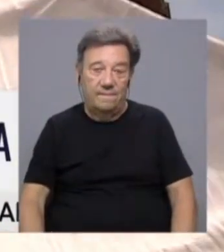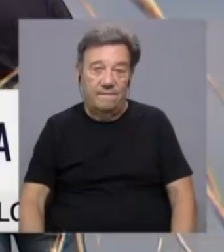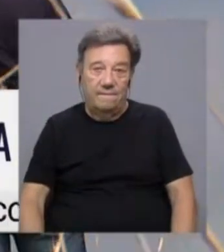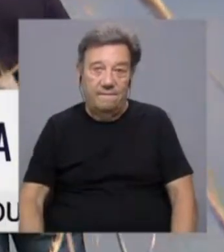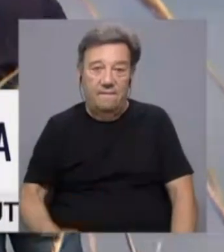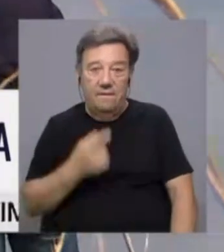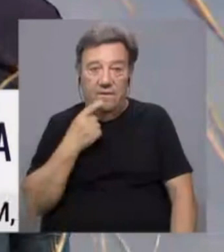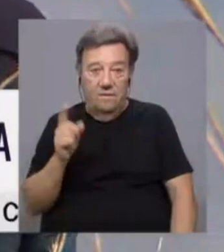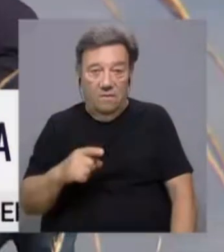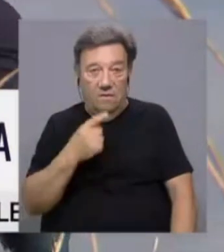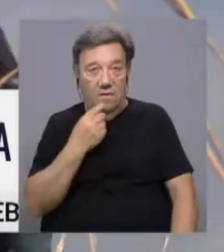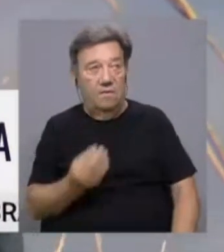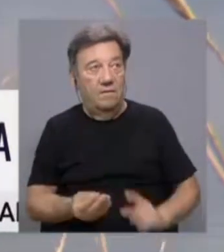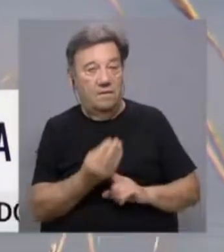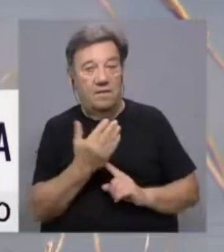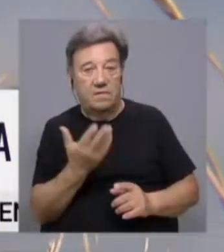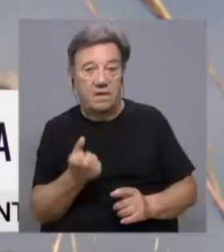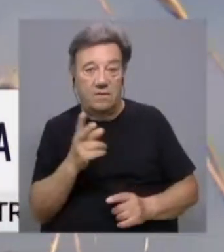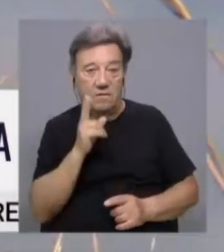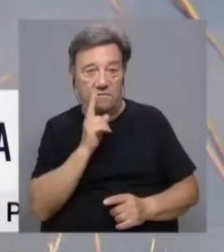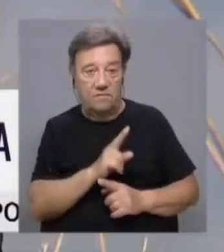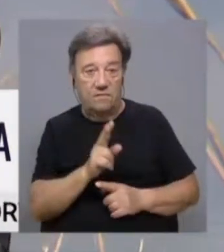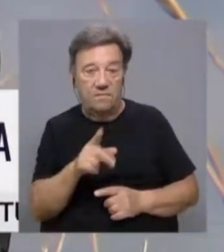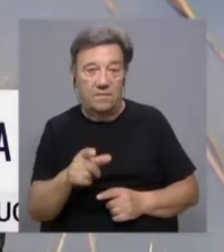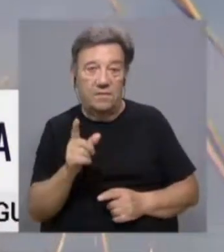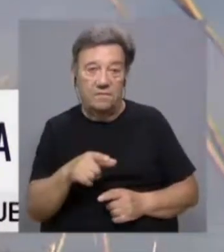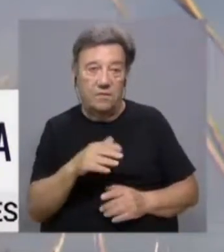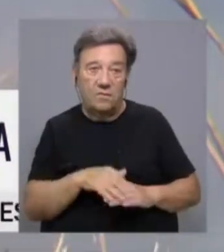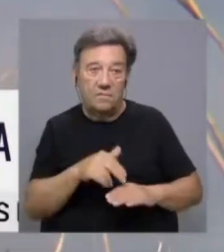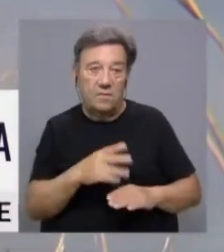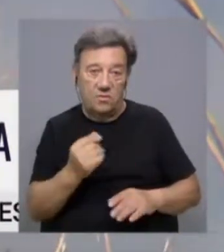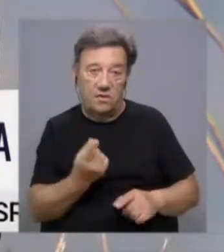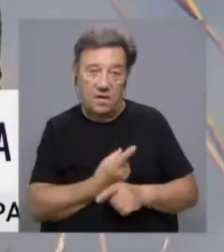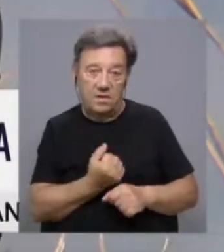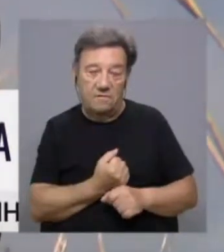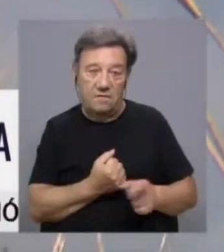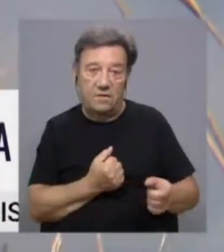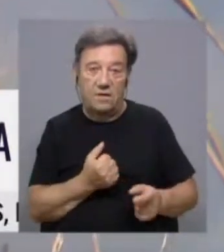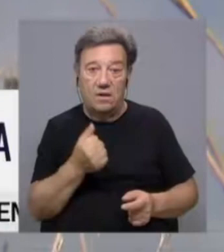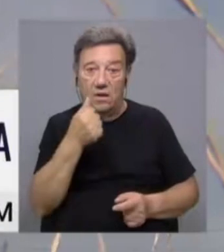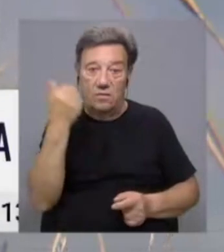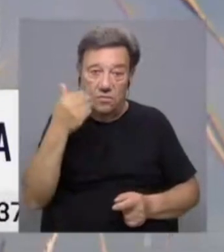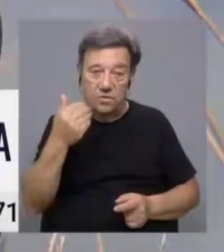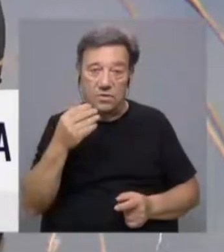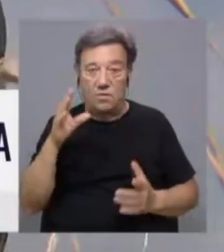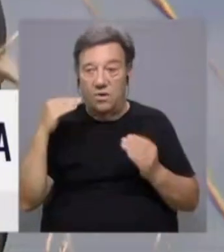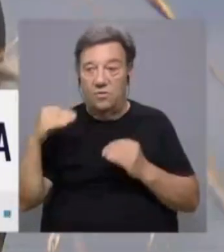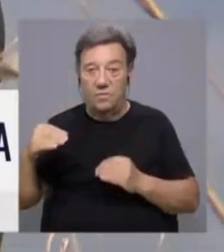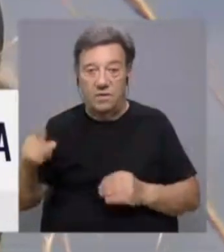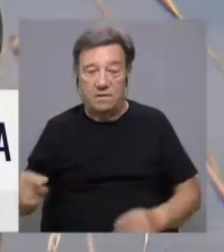ser património e a dar novo alento à paisagem, vão ser palco de muitas atividades lúdicas e